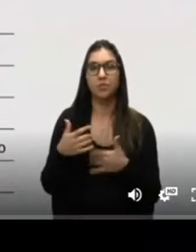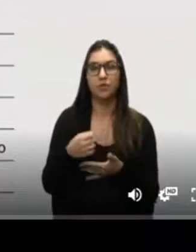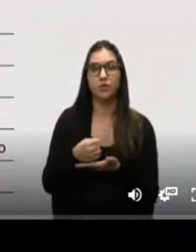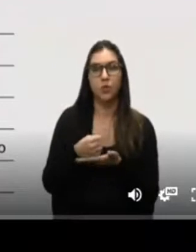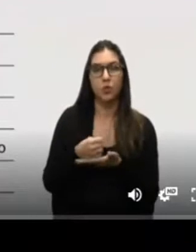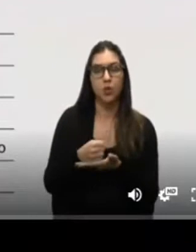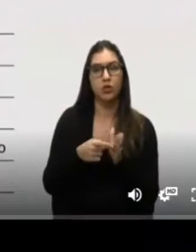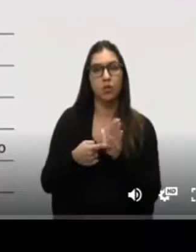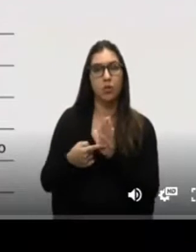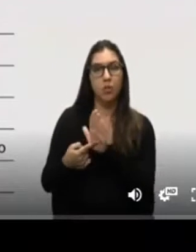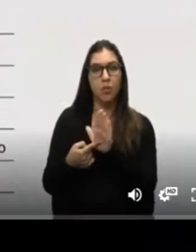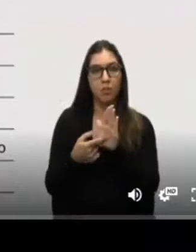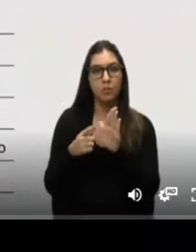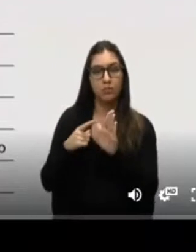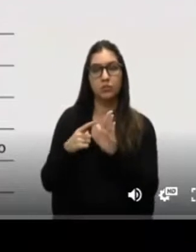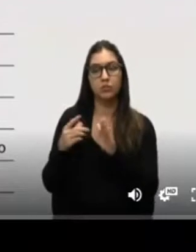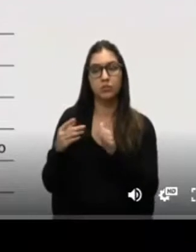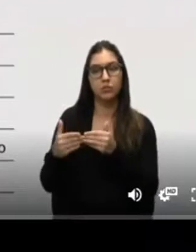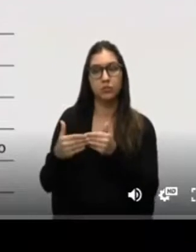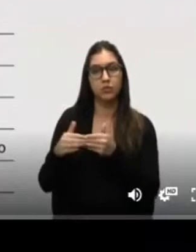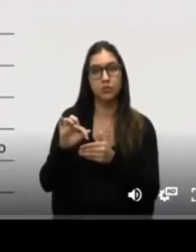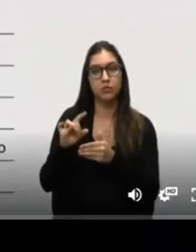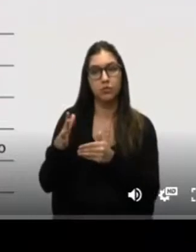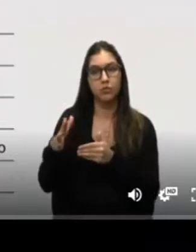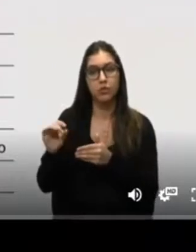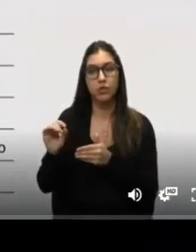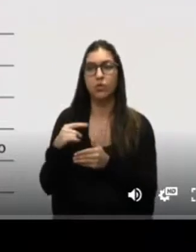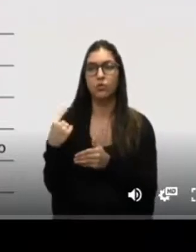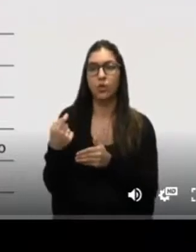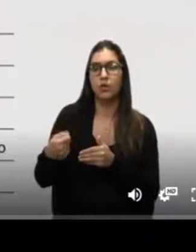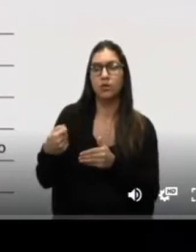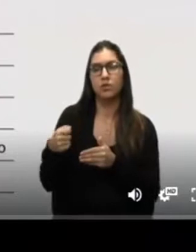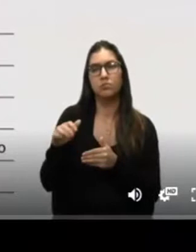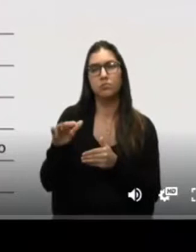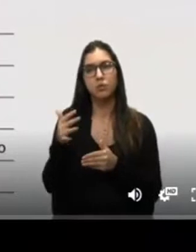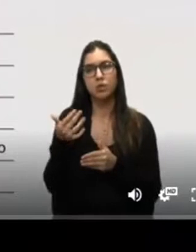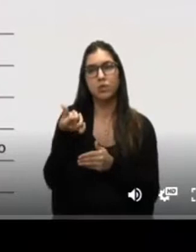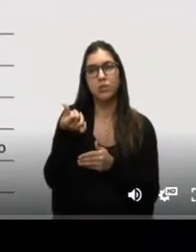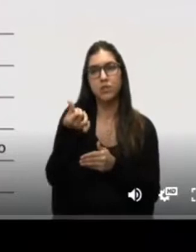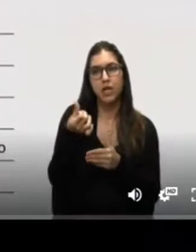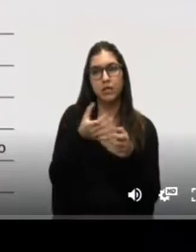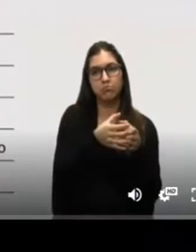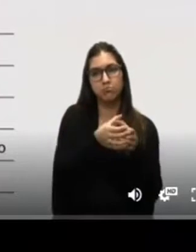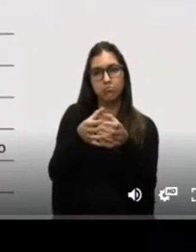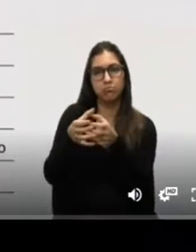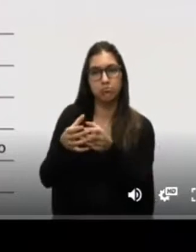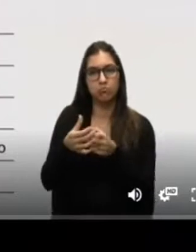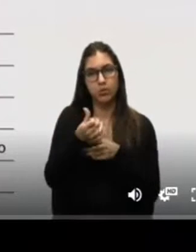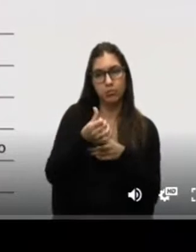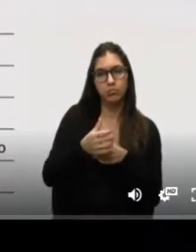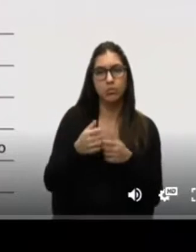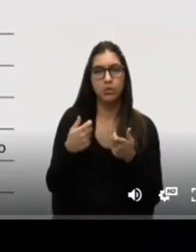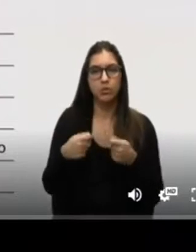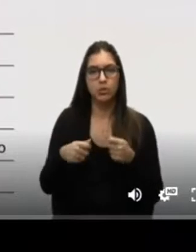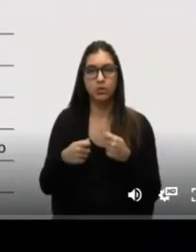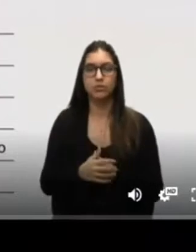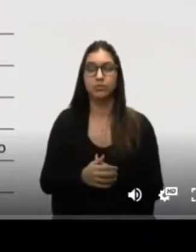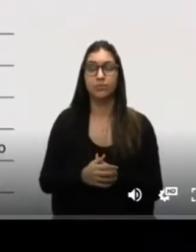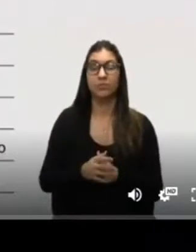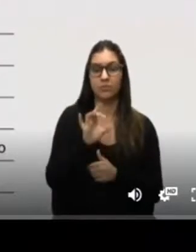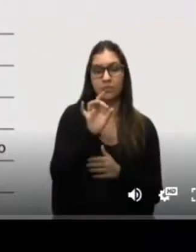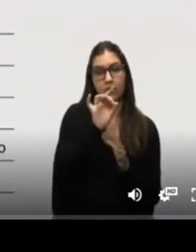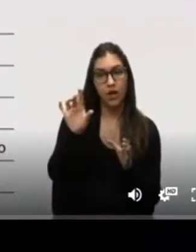amostra, para a determinação do ponto de fusão, nós vamos precisar aí de pelo menos 6 por equipe. Então, a gente considerando aí que